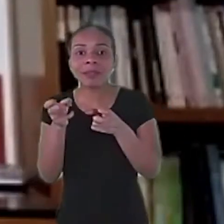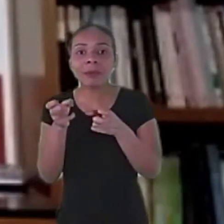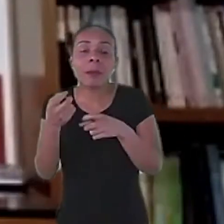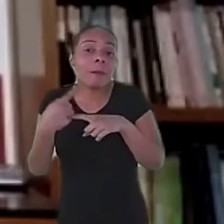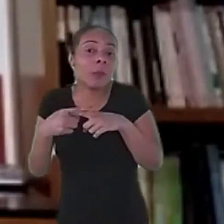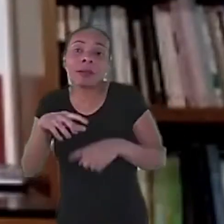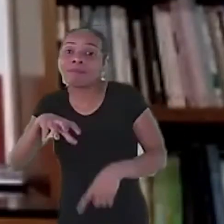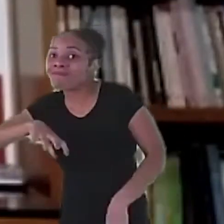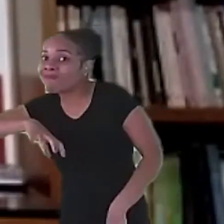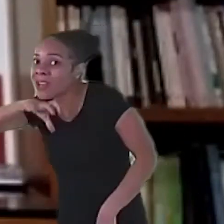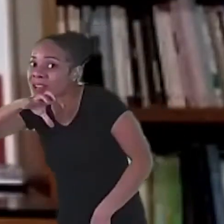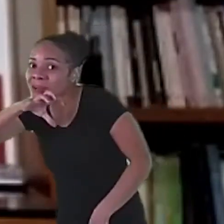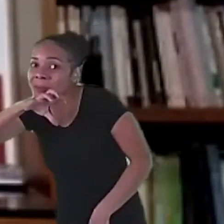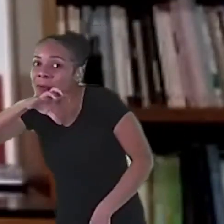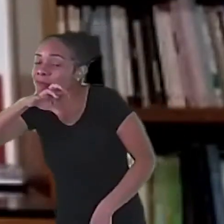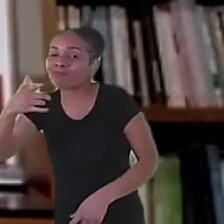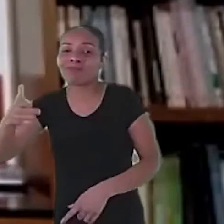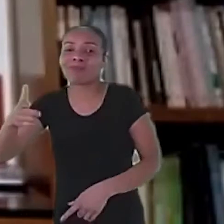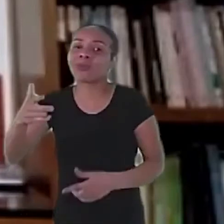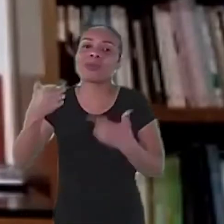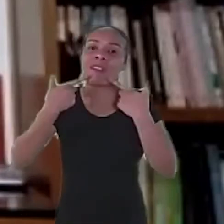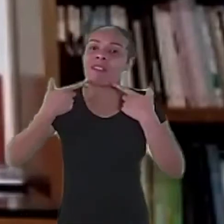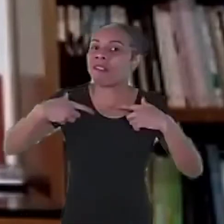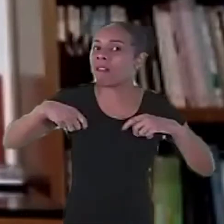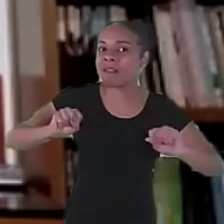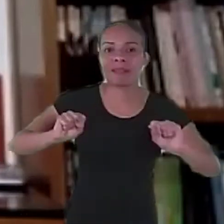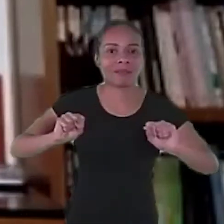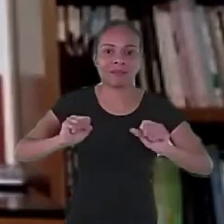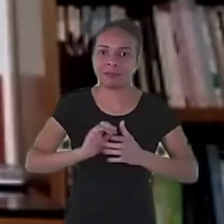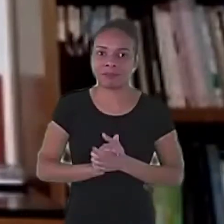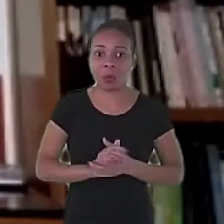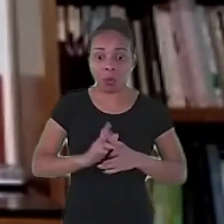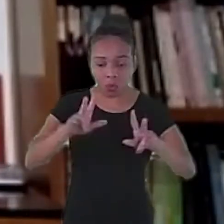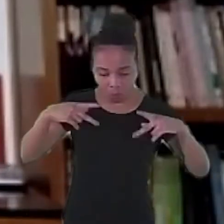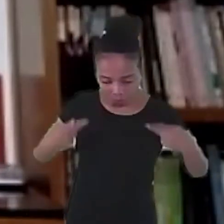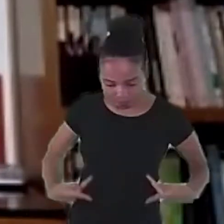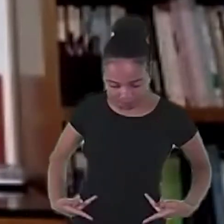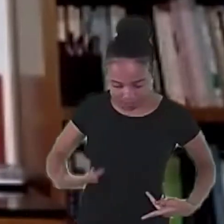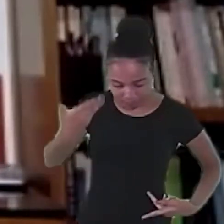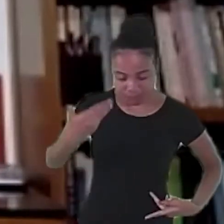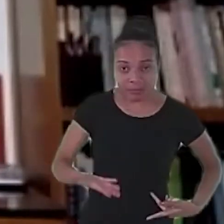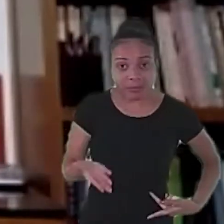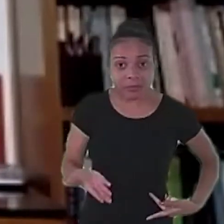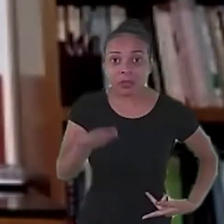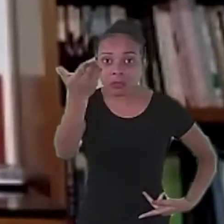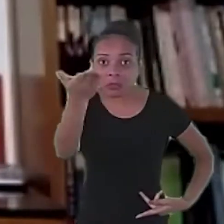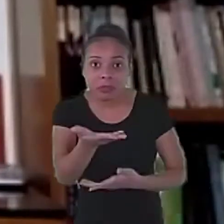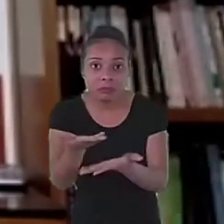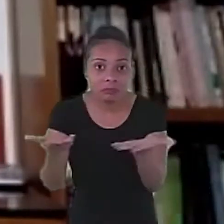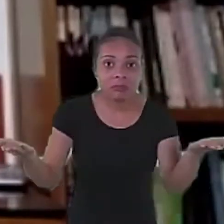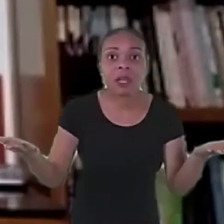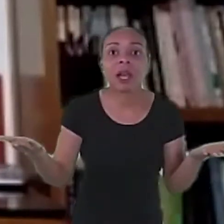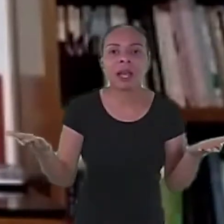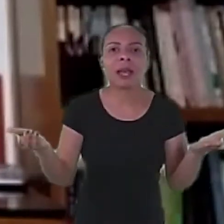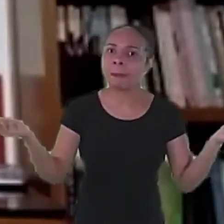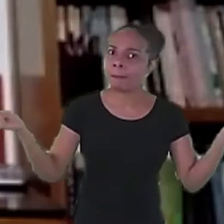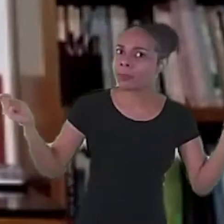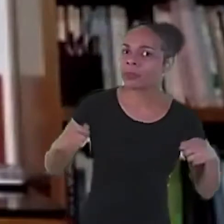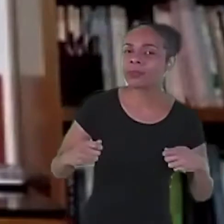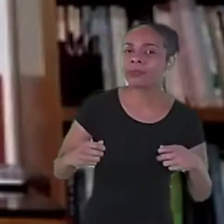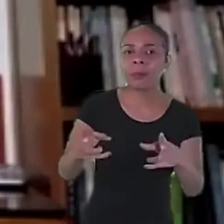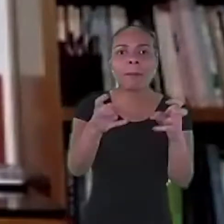Então, o humano é o que é por sua linguagem. Entre